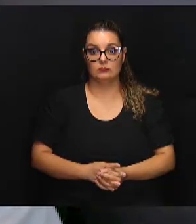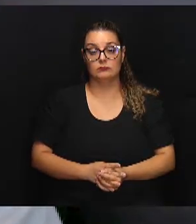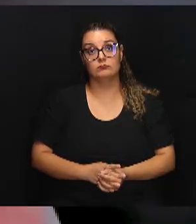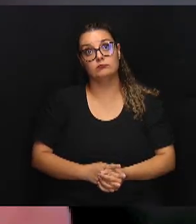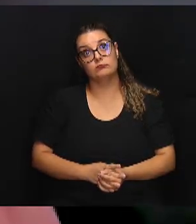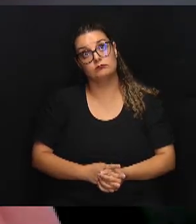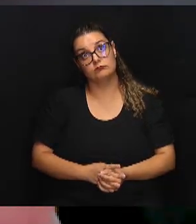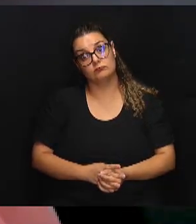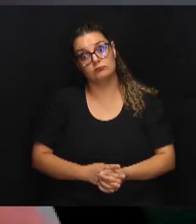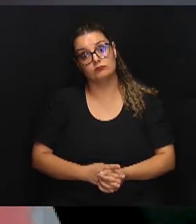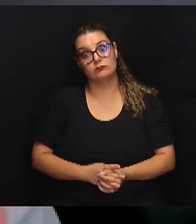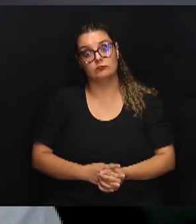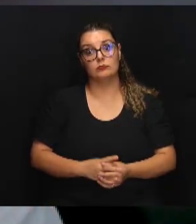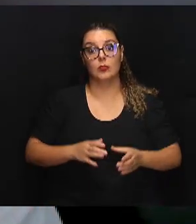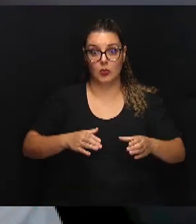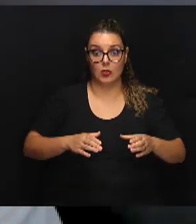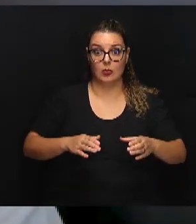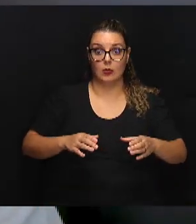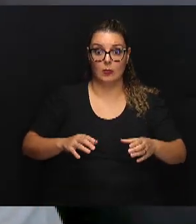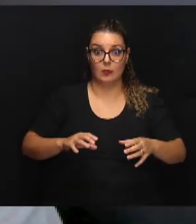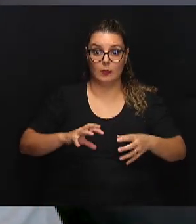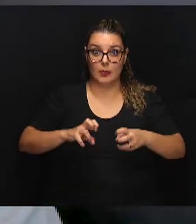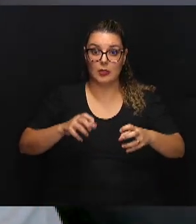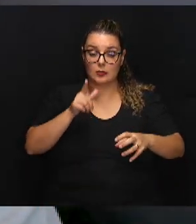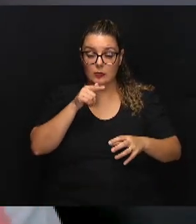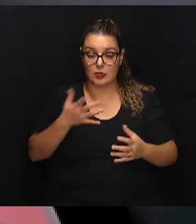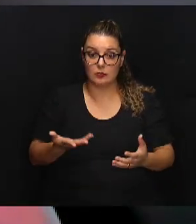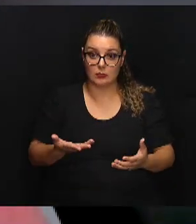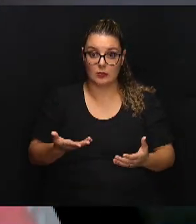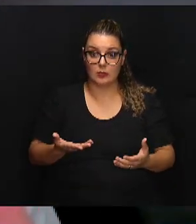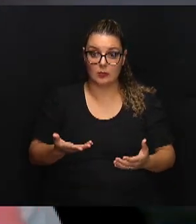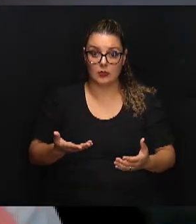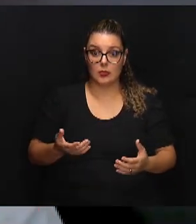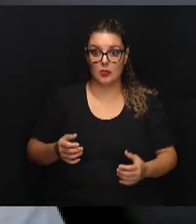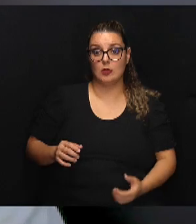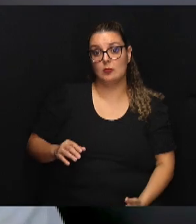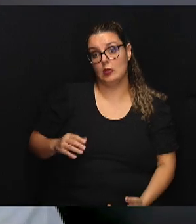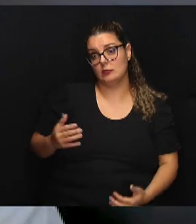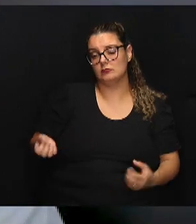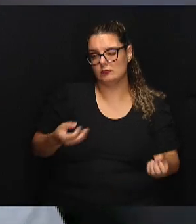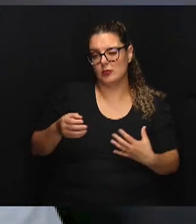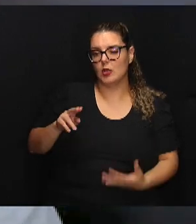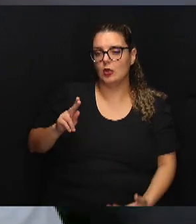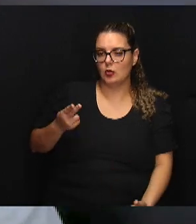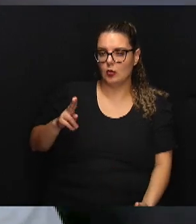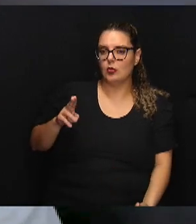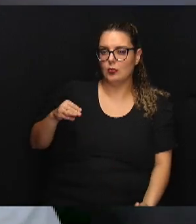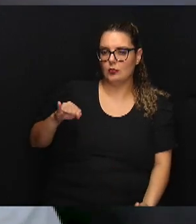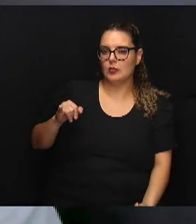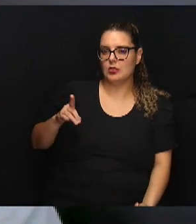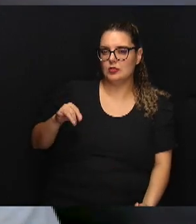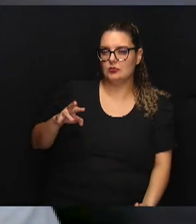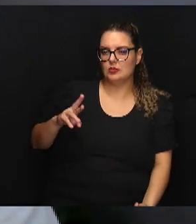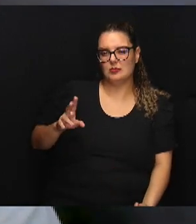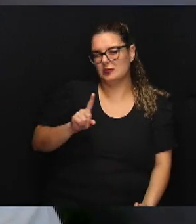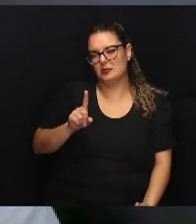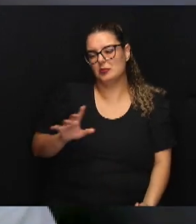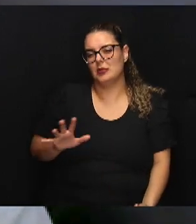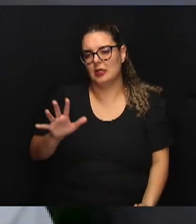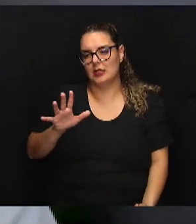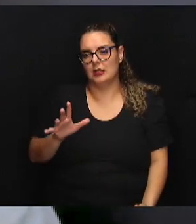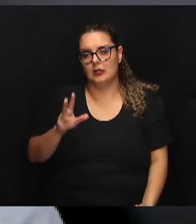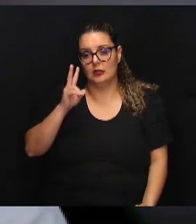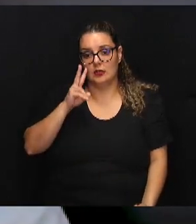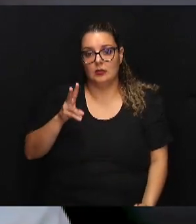Olha, você colocar pano úmido no quarto resolve. Mas hoje, com a popularização dos umidificadores, é melhor você ter um desses. Eles não são caros, né? Você vê até em